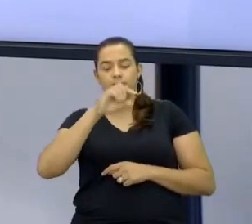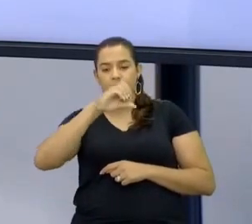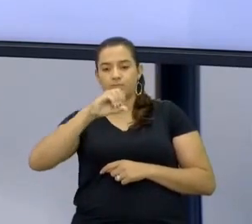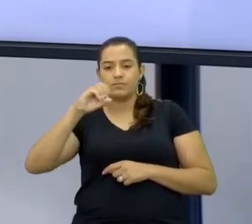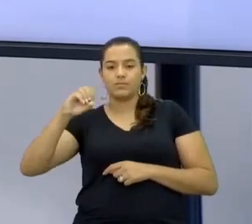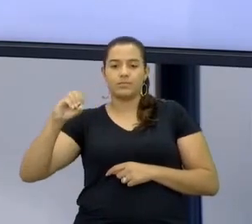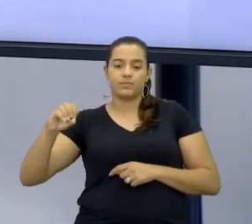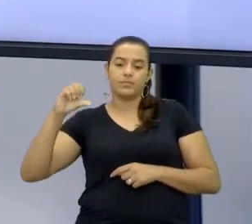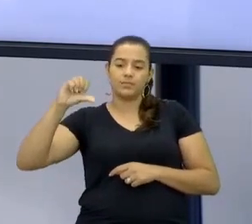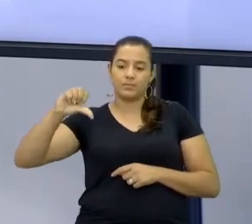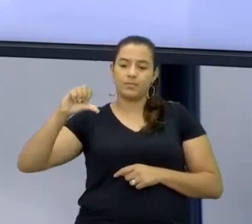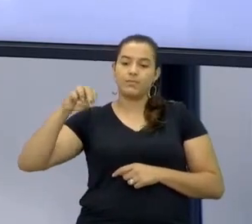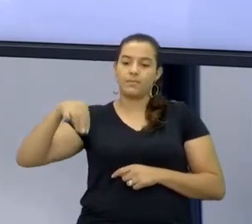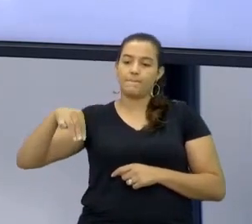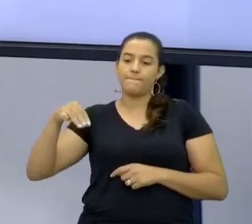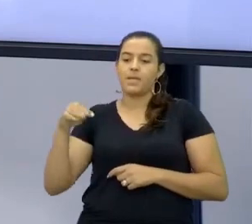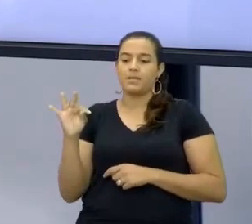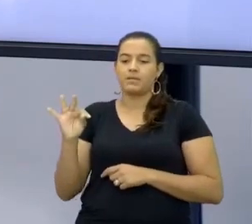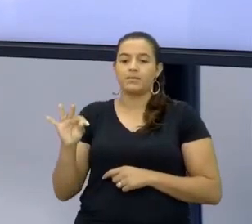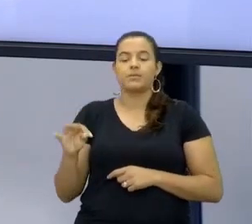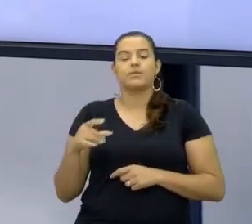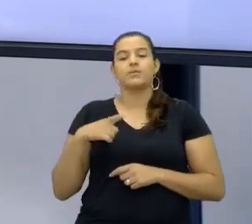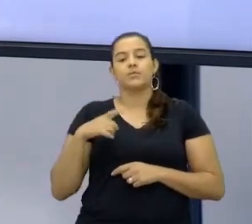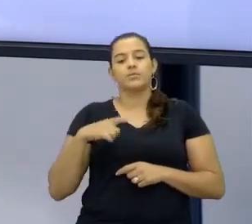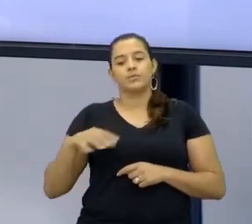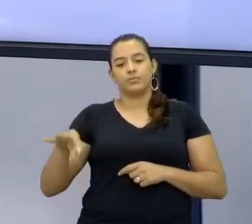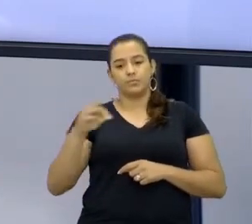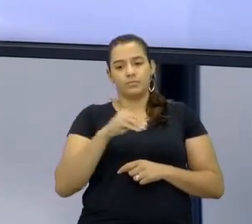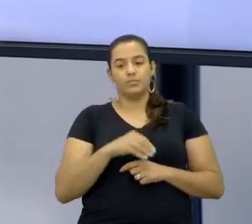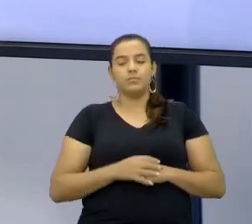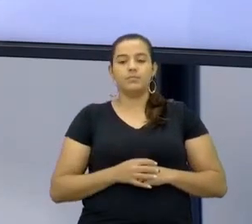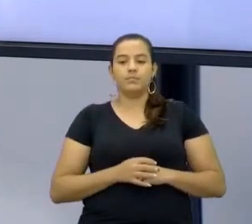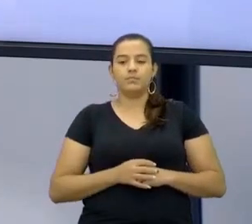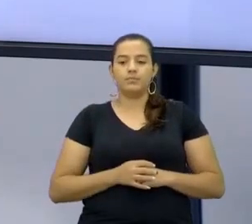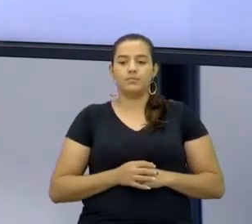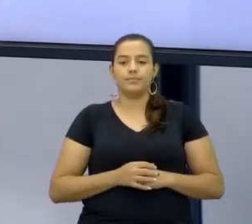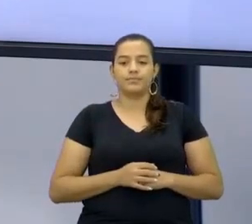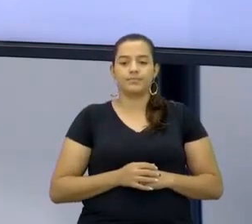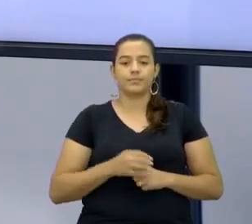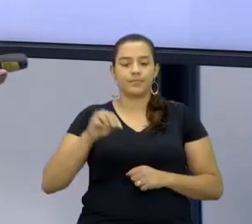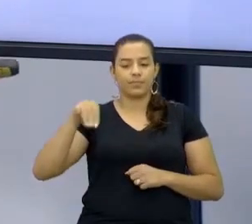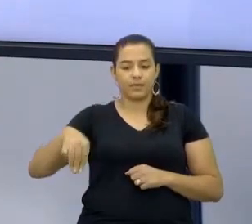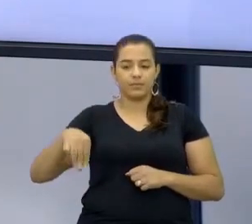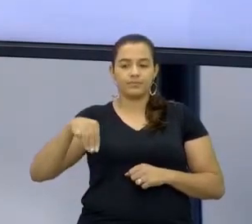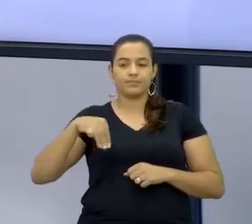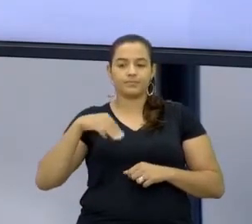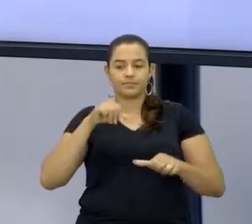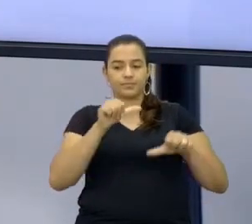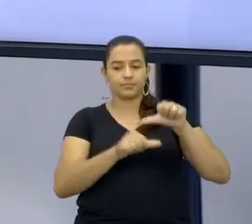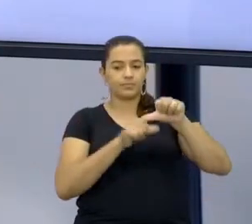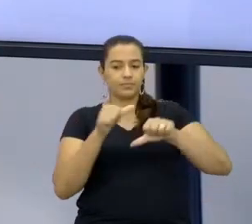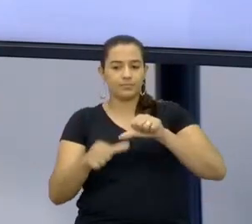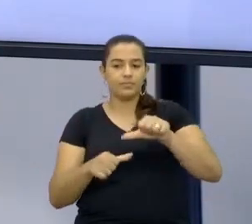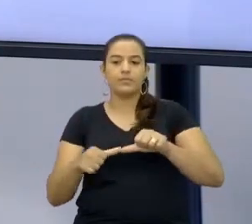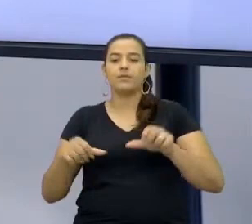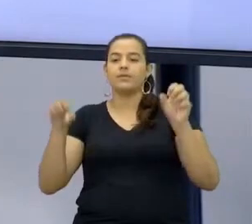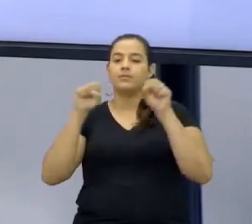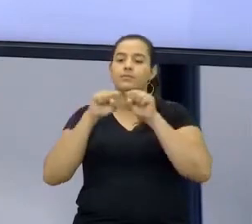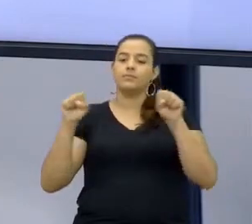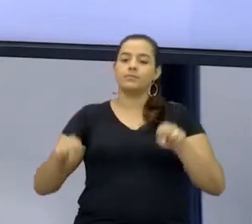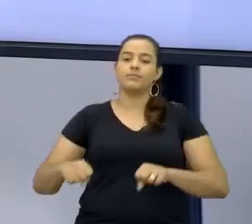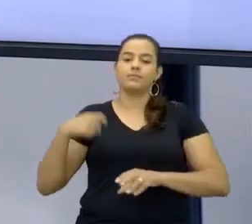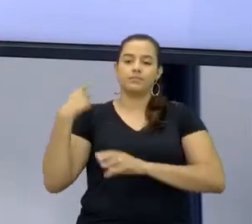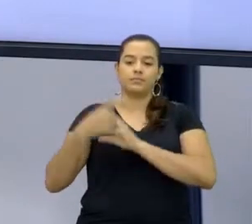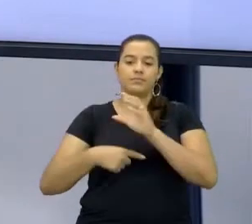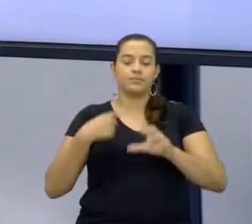0,009 metros ou 9 milésimos de metro, tá bom? Então fiz a transformação em metro, entrou no Sistema